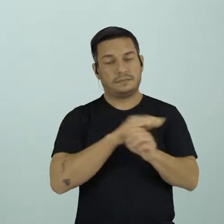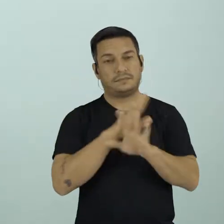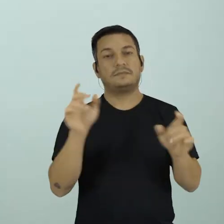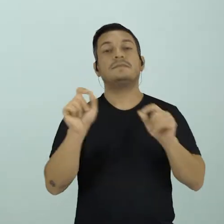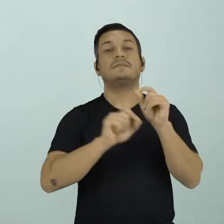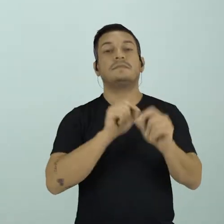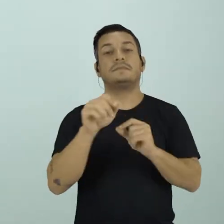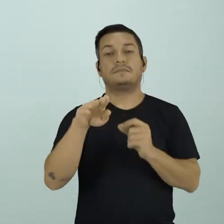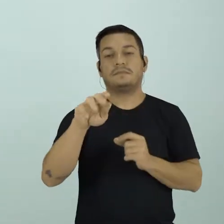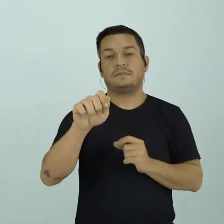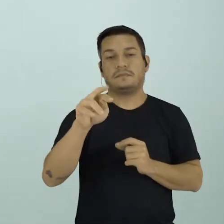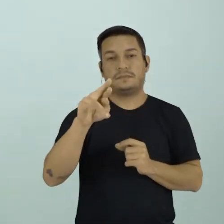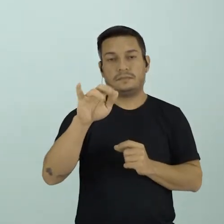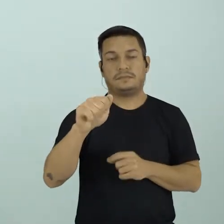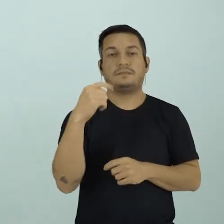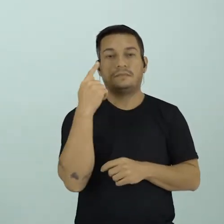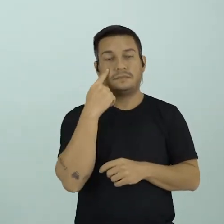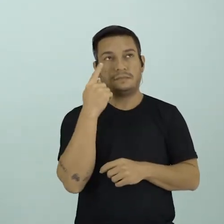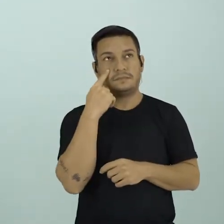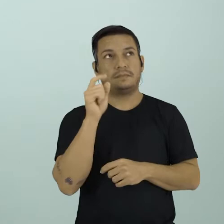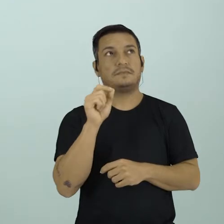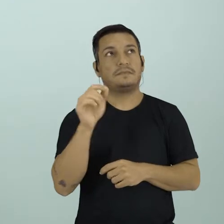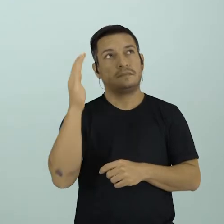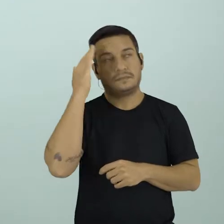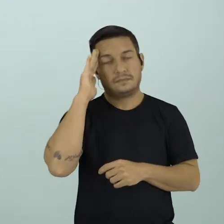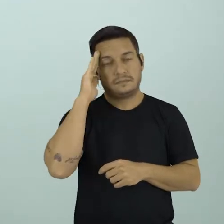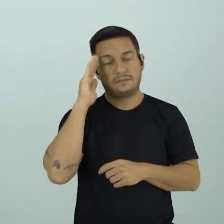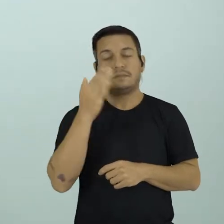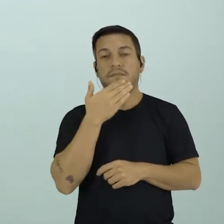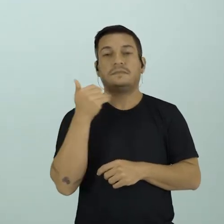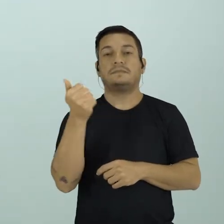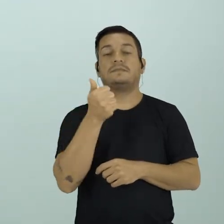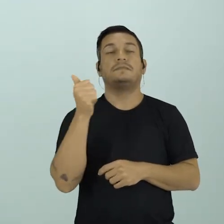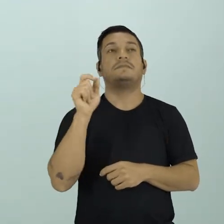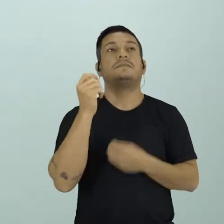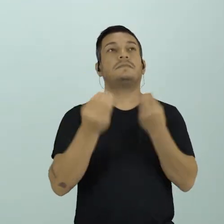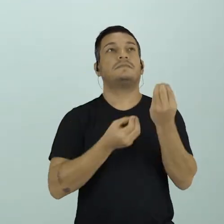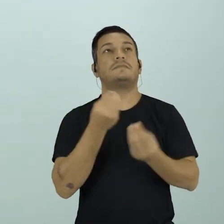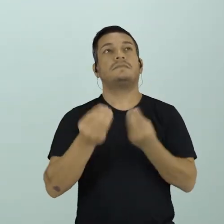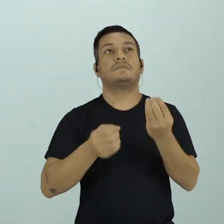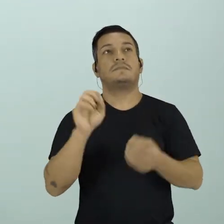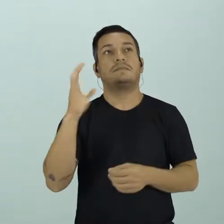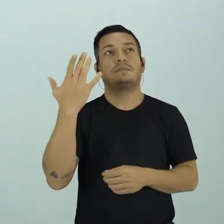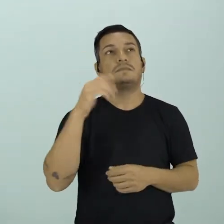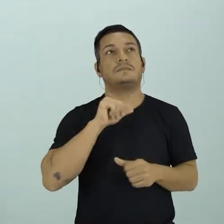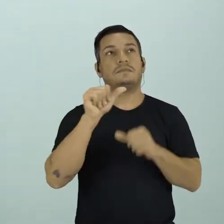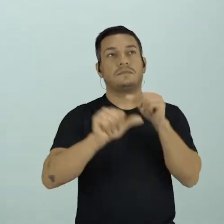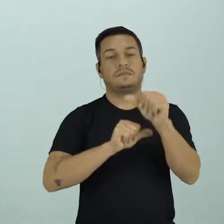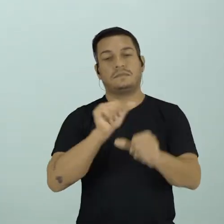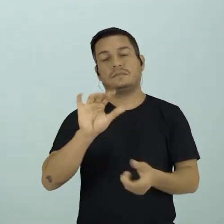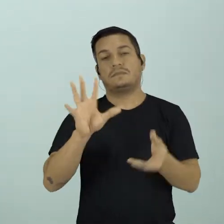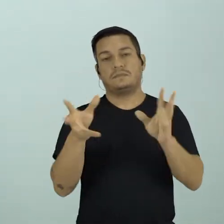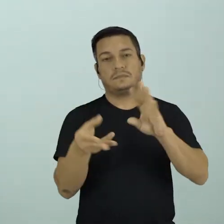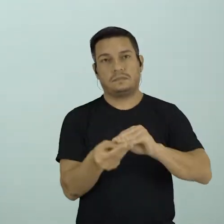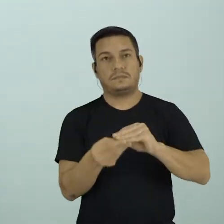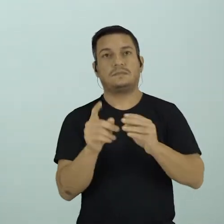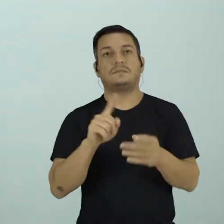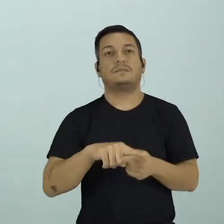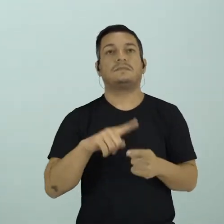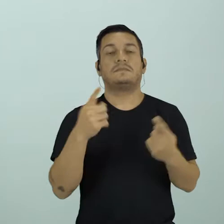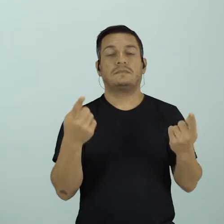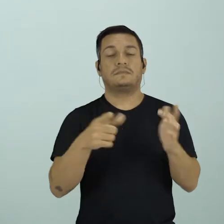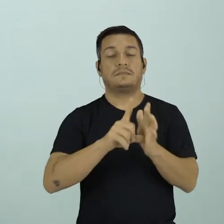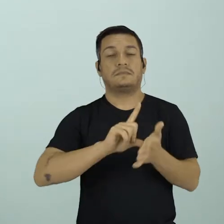é matéria, vamos lá compreender melhor como que acontecem essas transformações. Mas